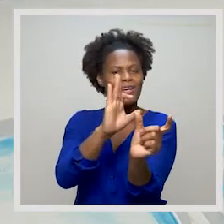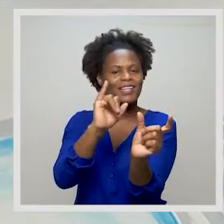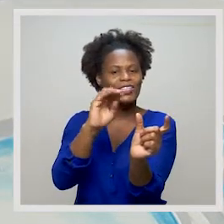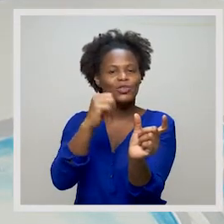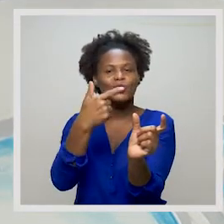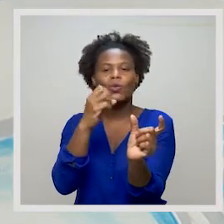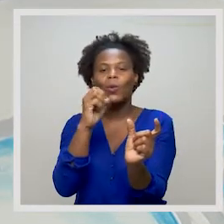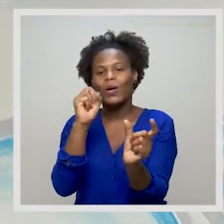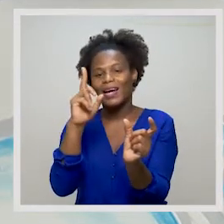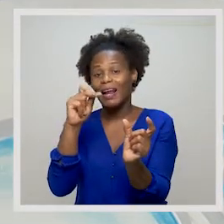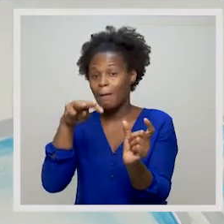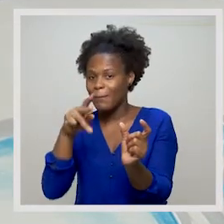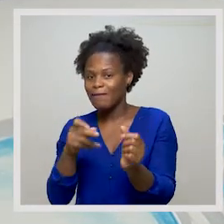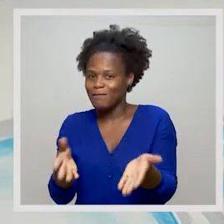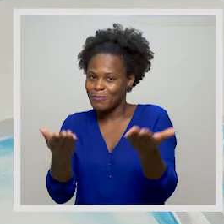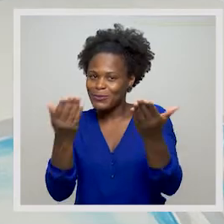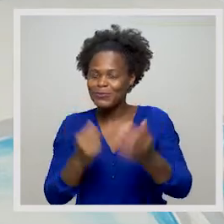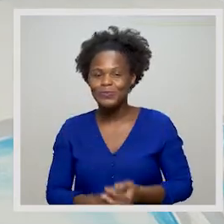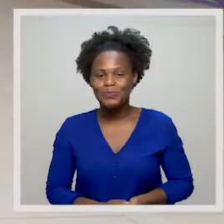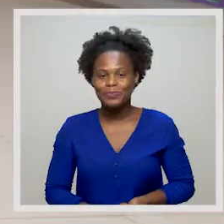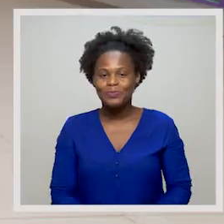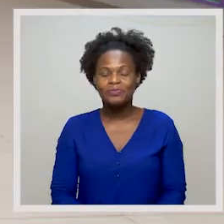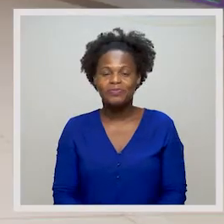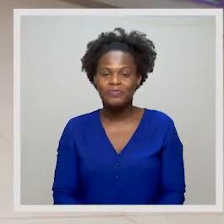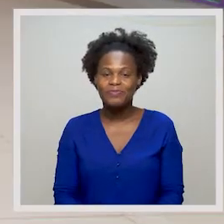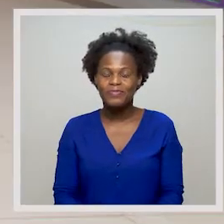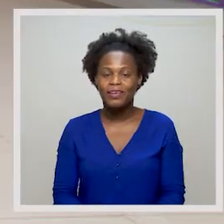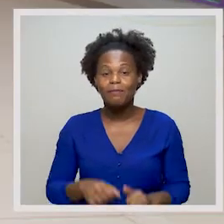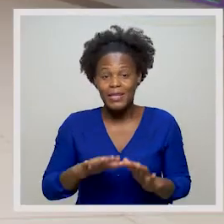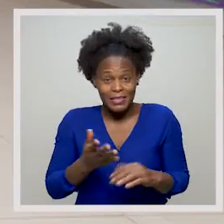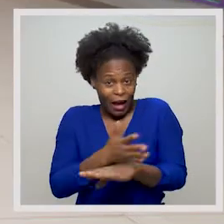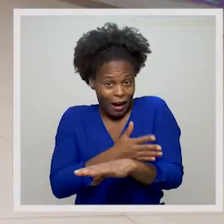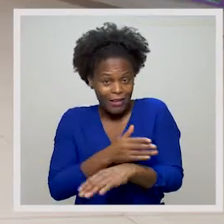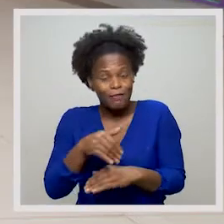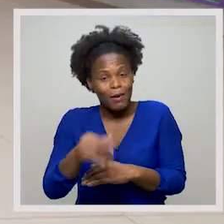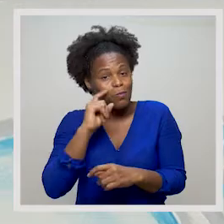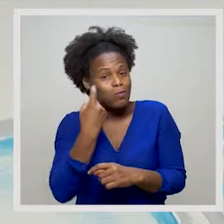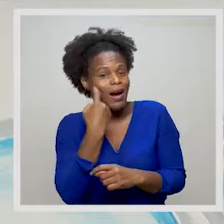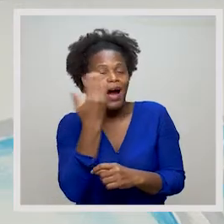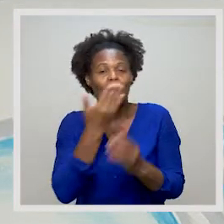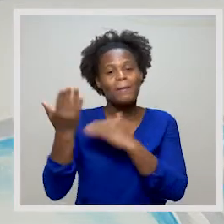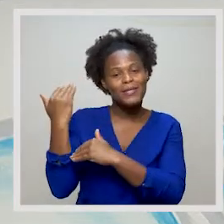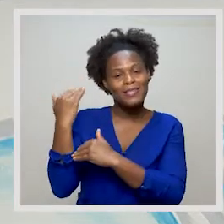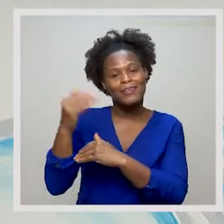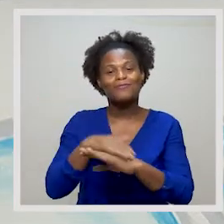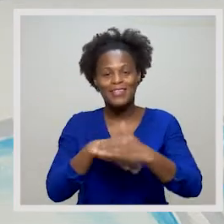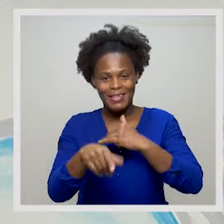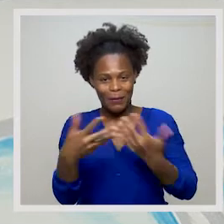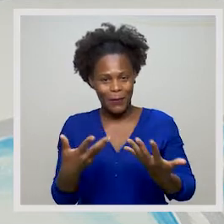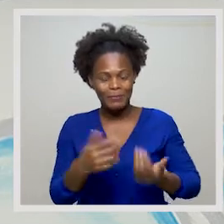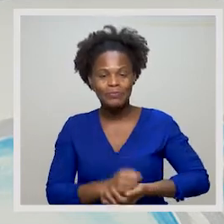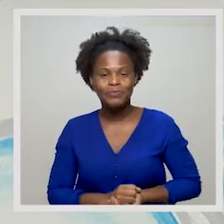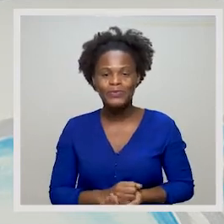palavra histograma. Então vamos lá. Antes de mais, vamos fazer a revisão da aula